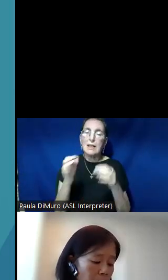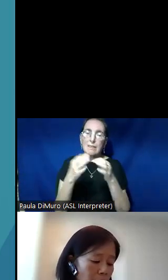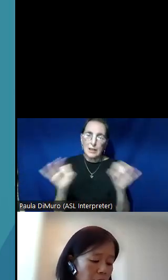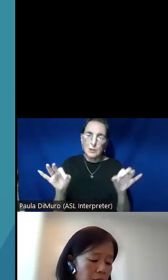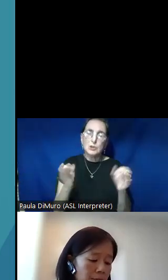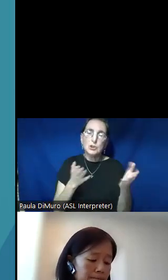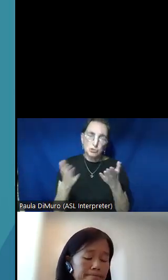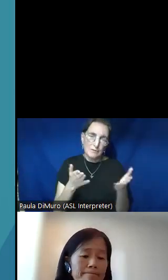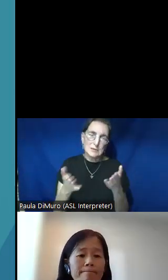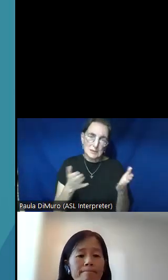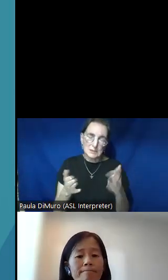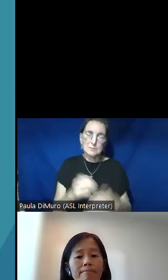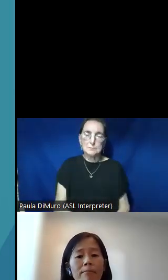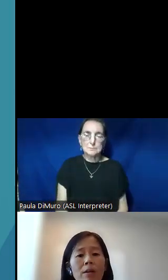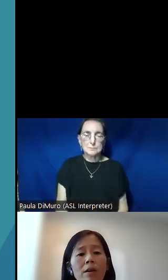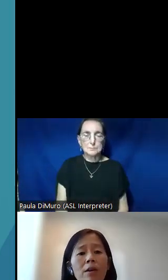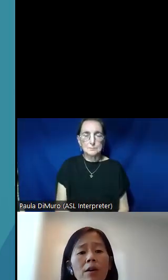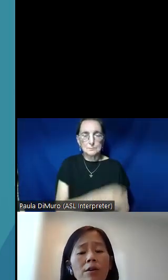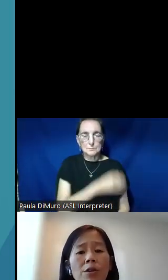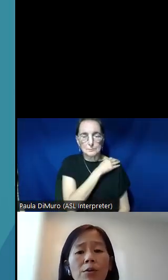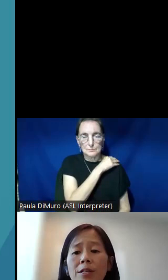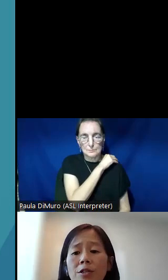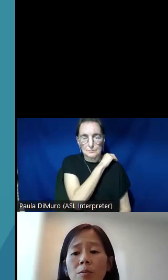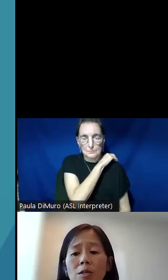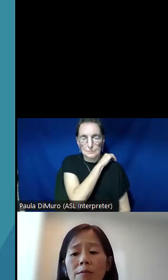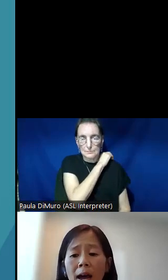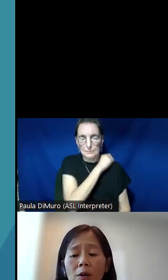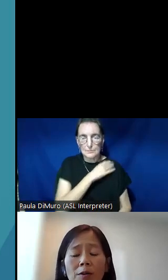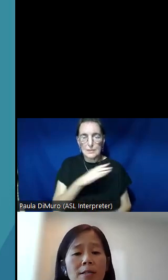serviços de língua que o departamento pode oferecer.